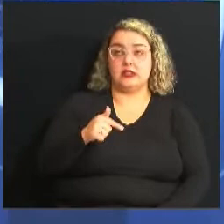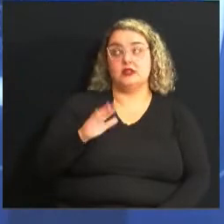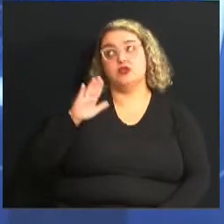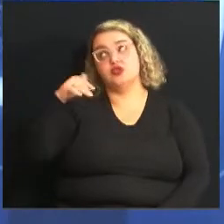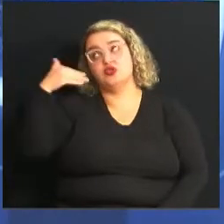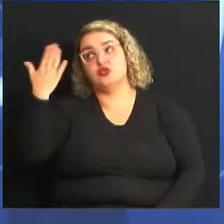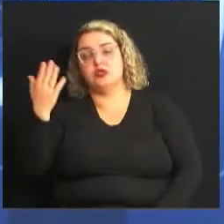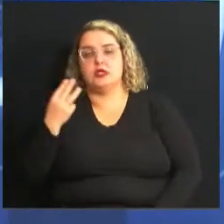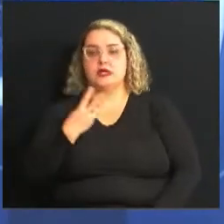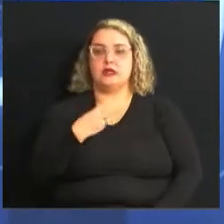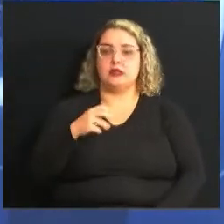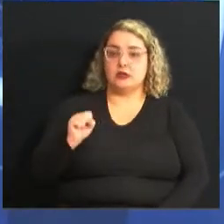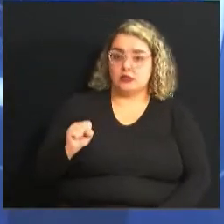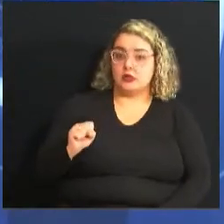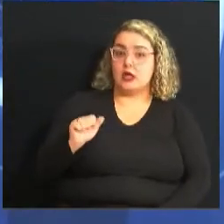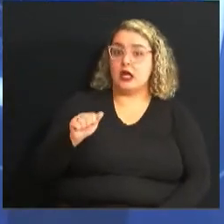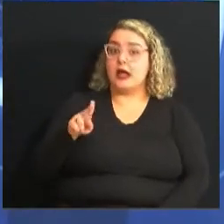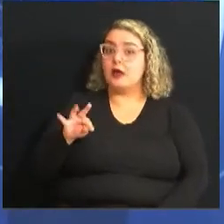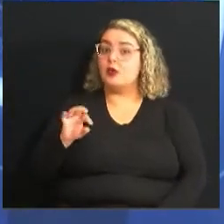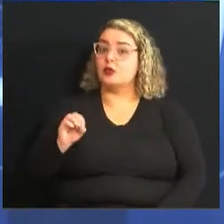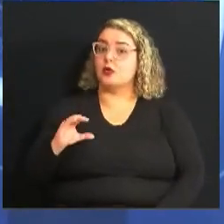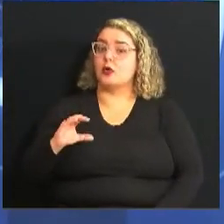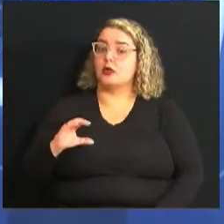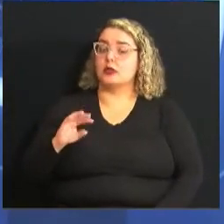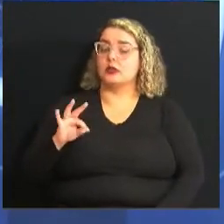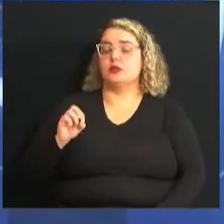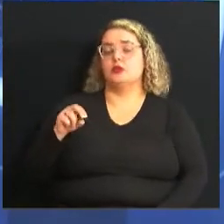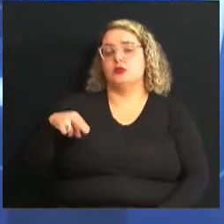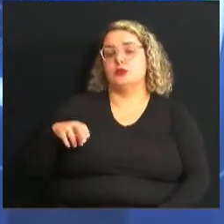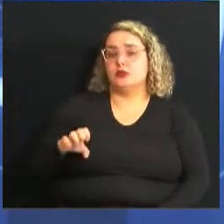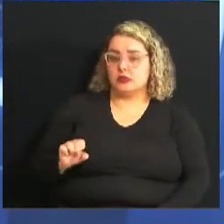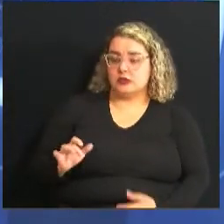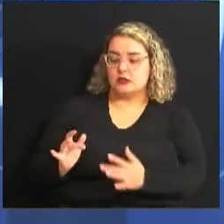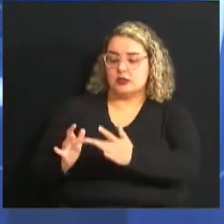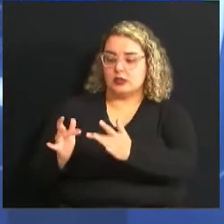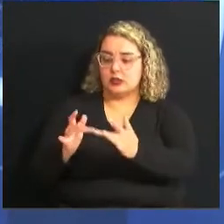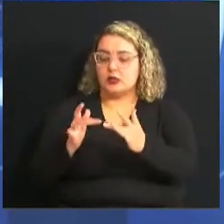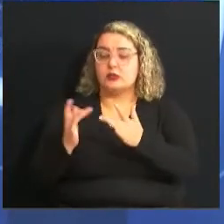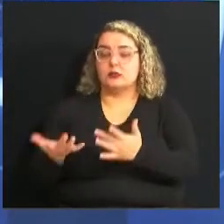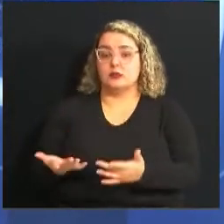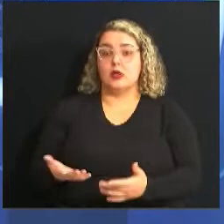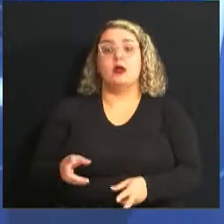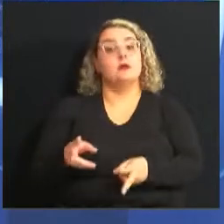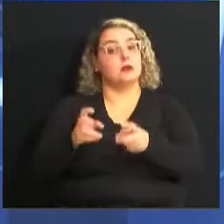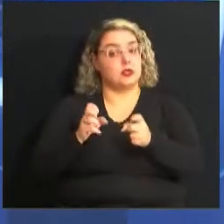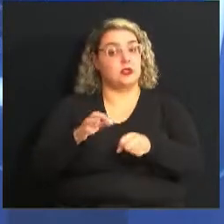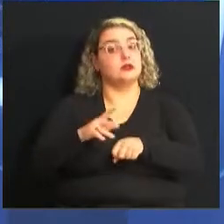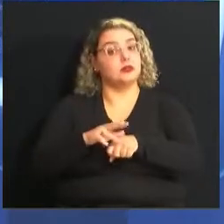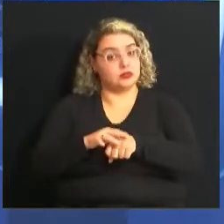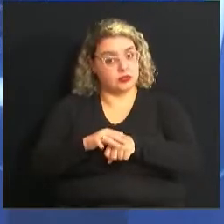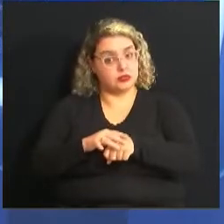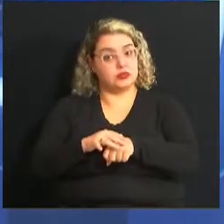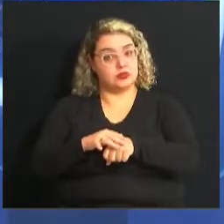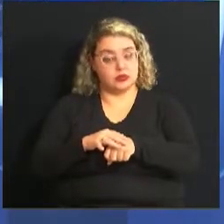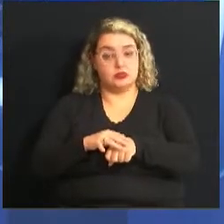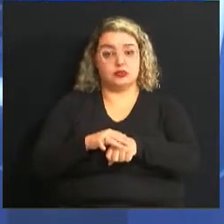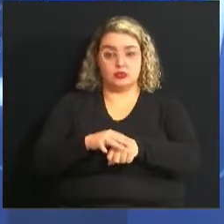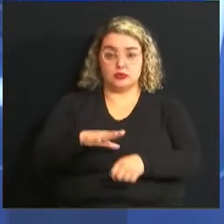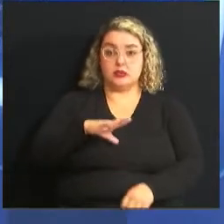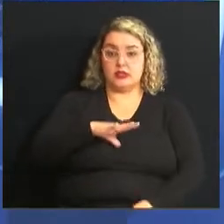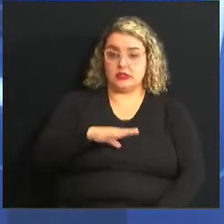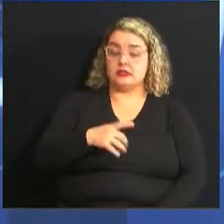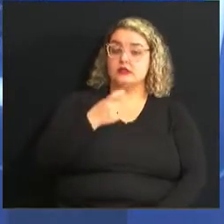38 autóctones. Agora a gente percebe que a doença que é contraída no município,